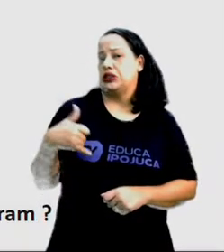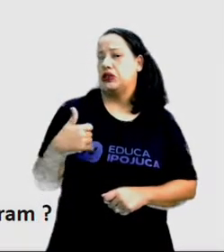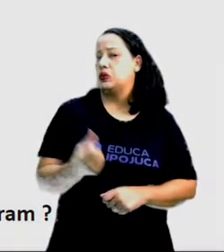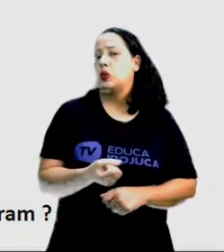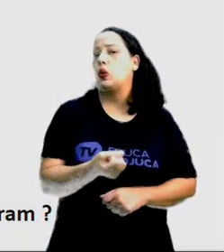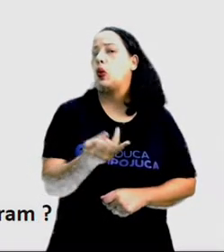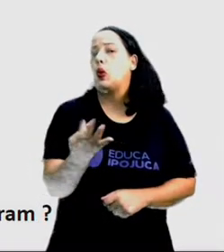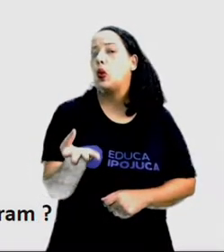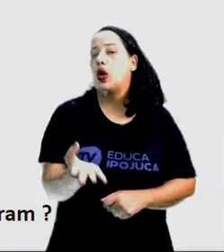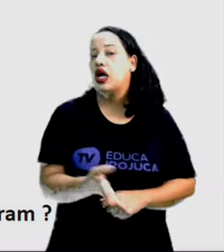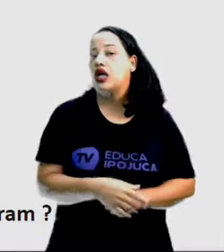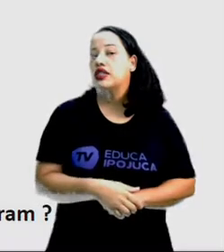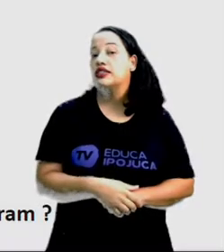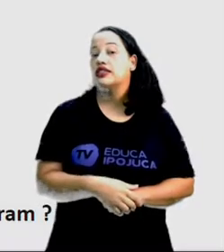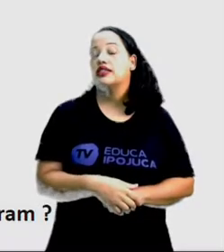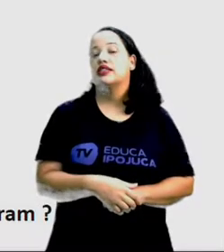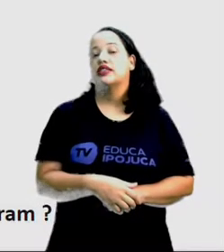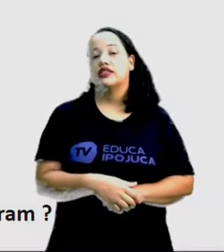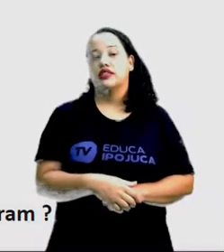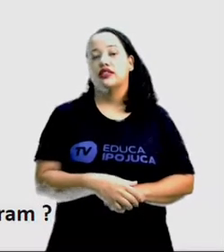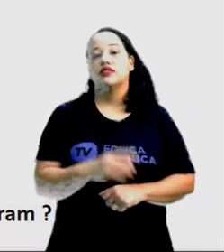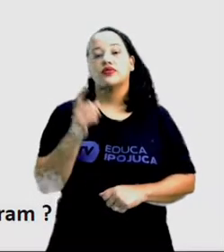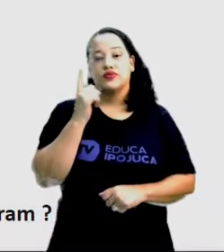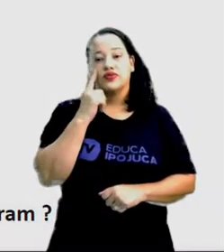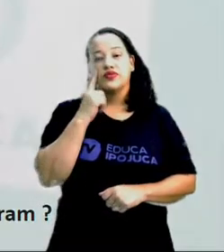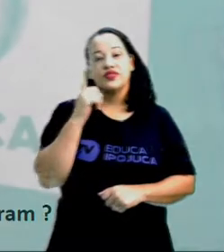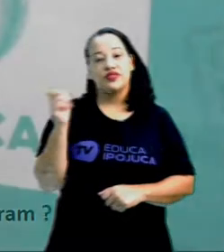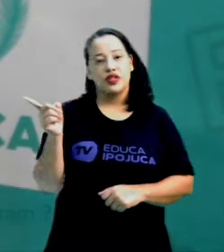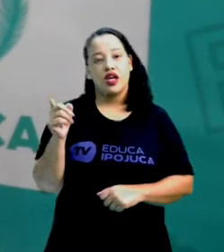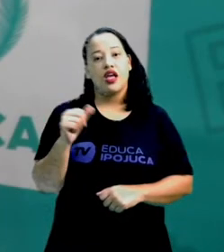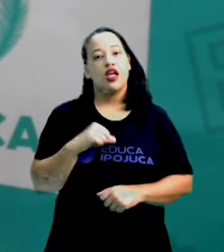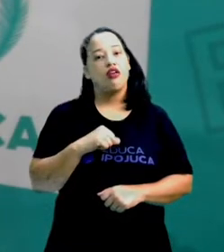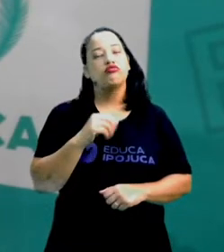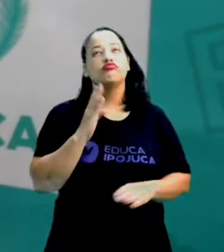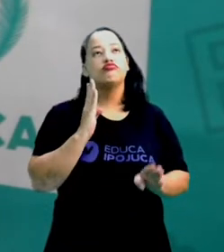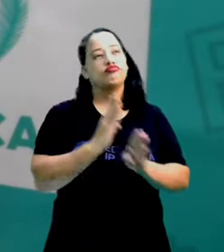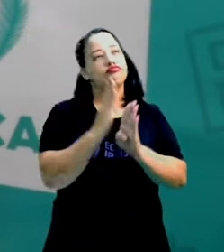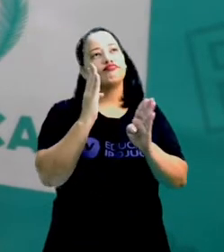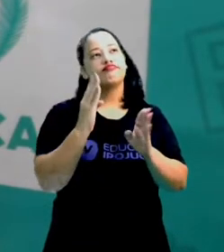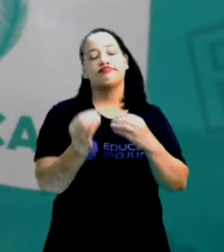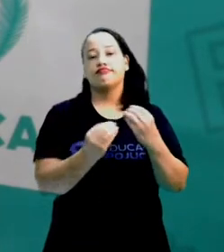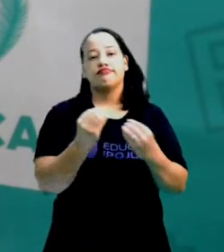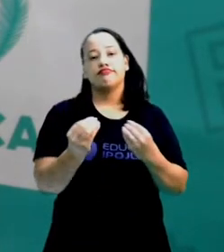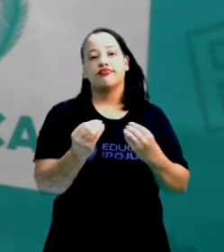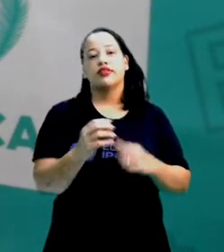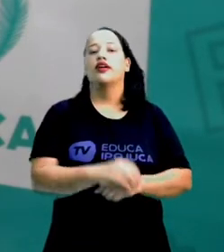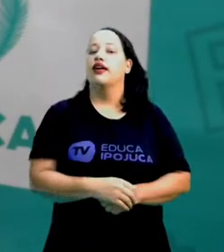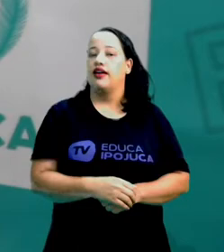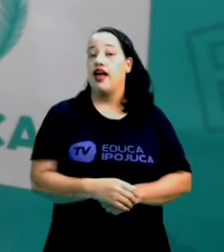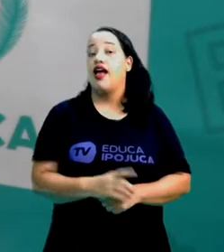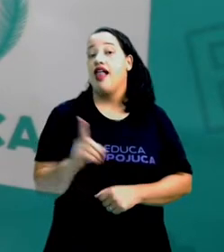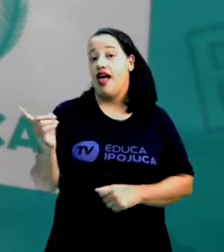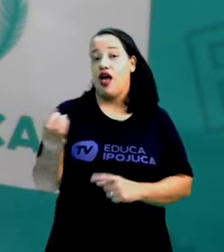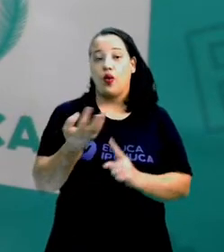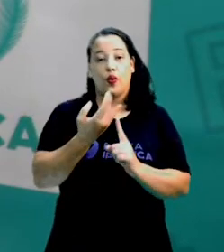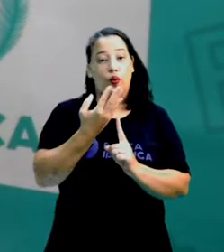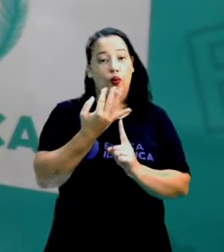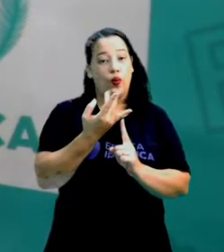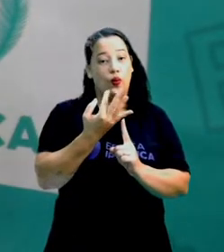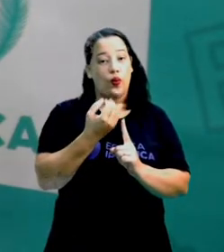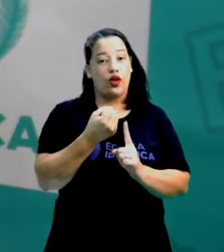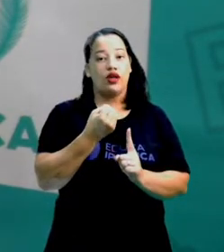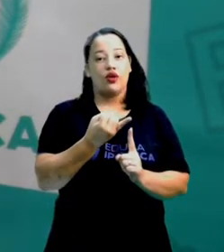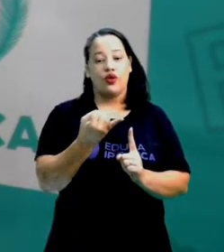está fazendo? O que a gente pode fazer para descobrir? Contar as velhinhas, né? Vamos